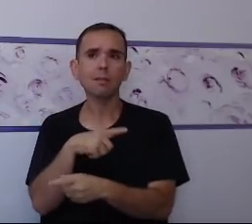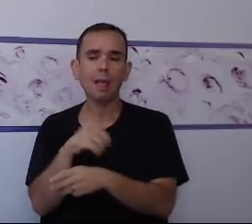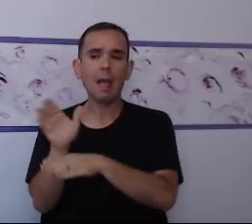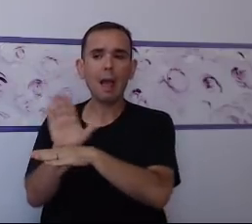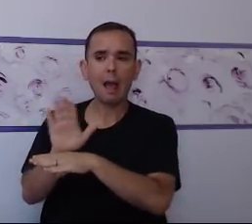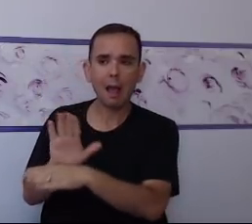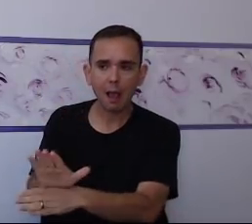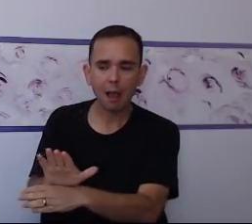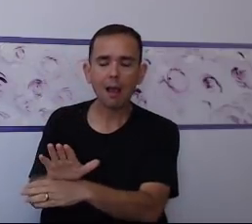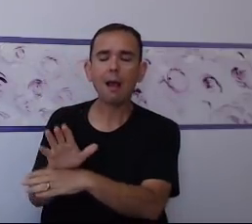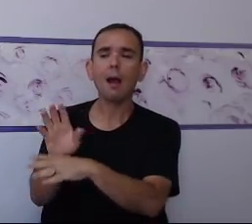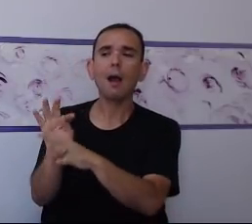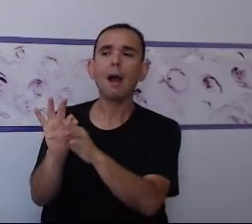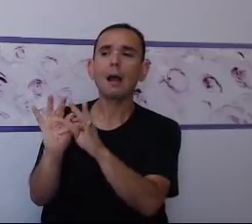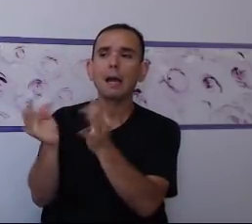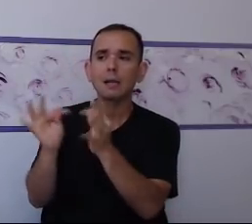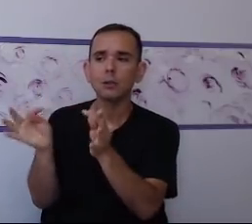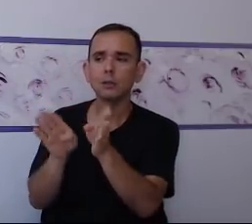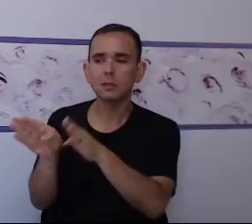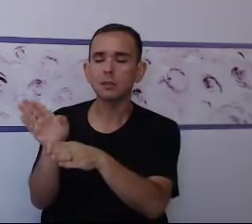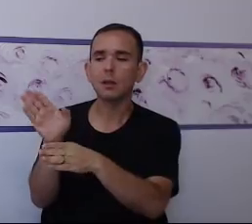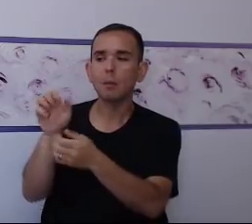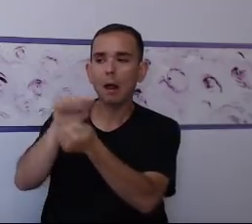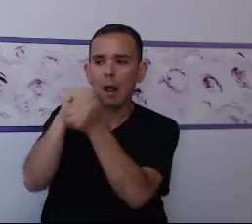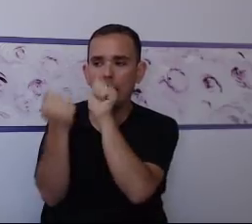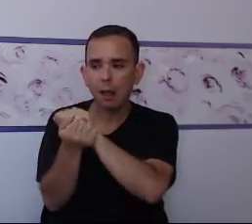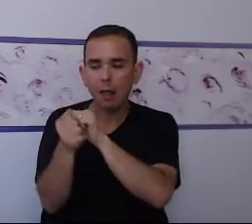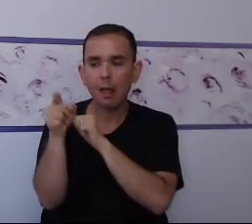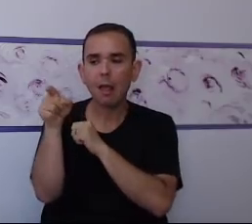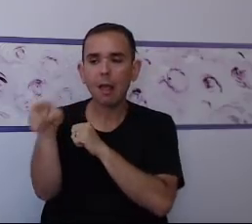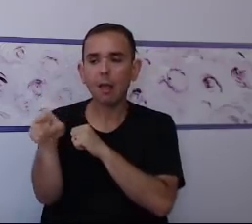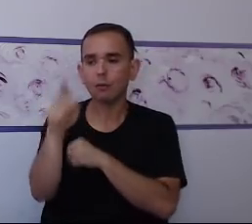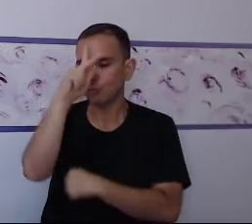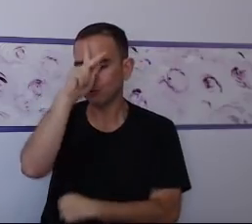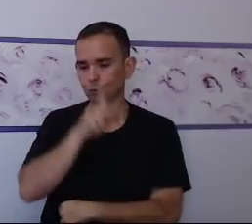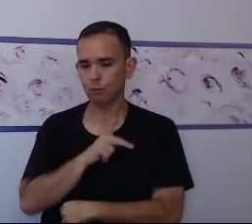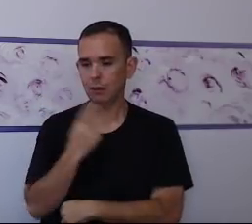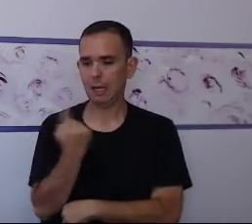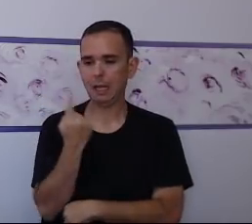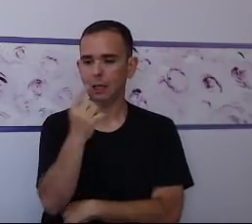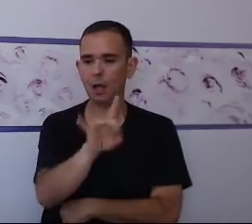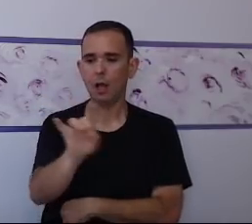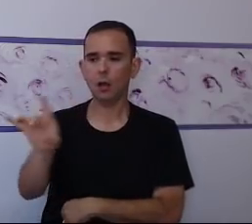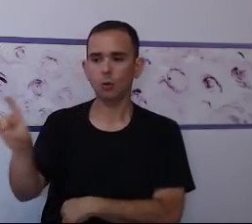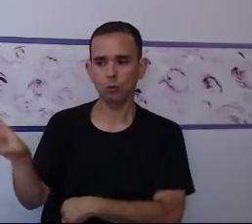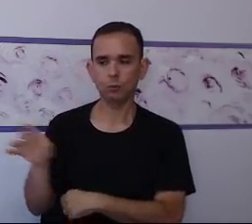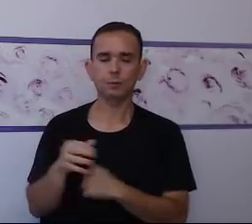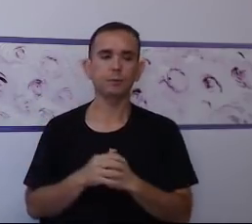são carros que são adaptados para atender à necessidade individual de cada aluno.